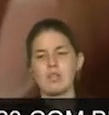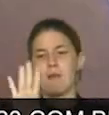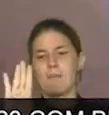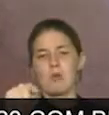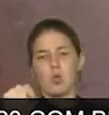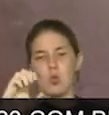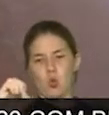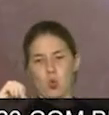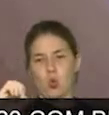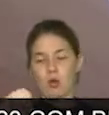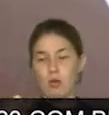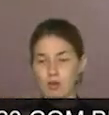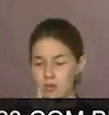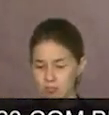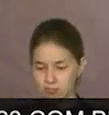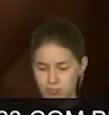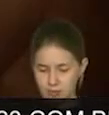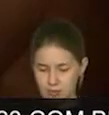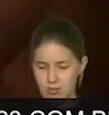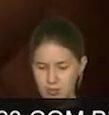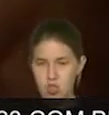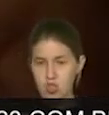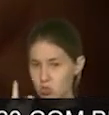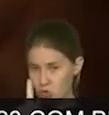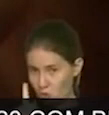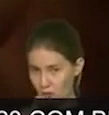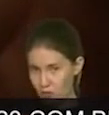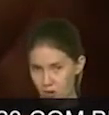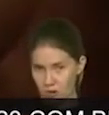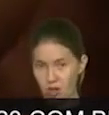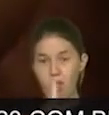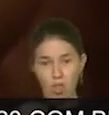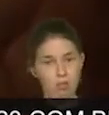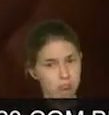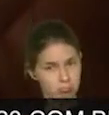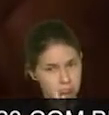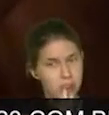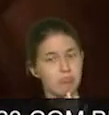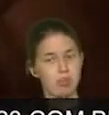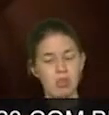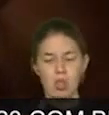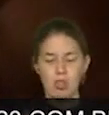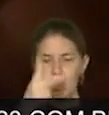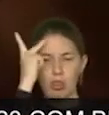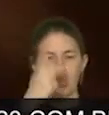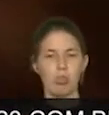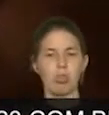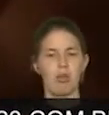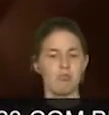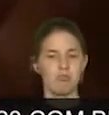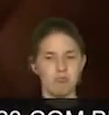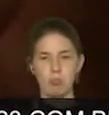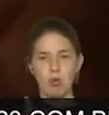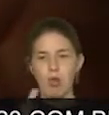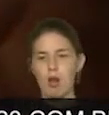policial. Receber um Pix por engano e não devolver a quantia é crime de apropriação indébita, de acordo